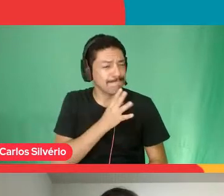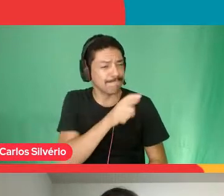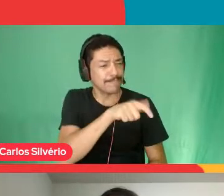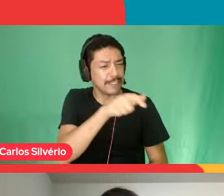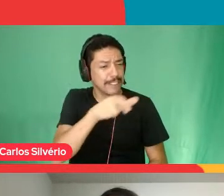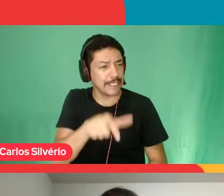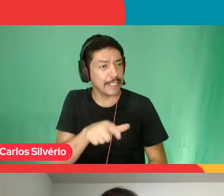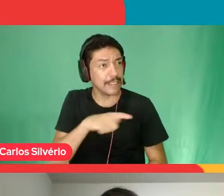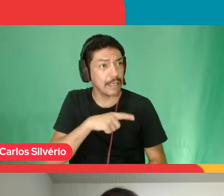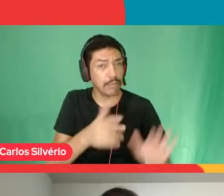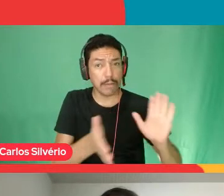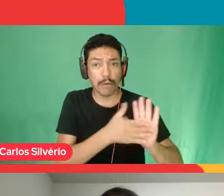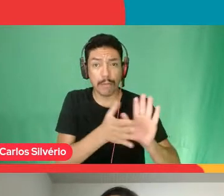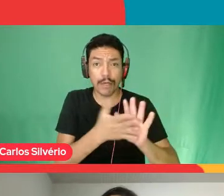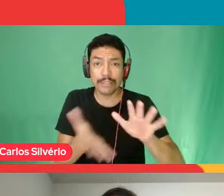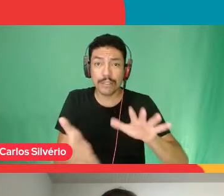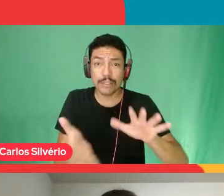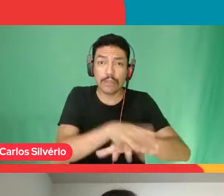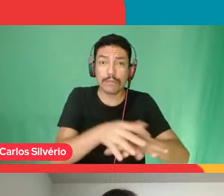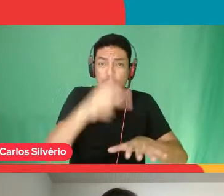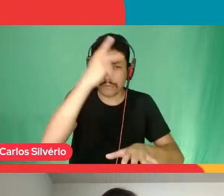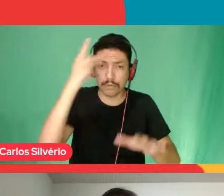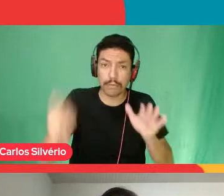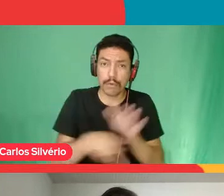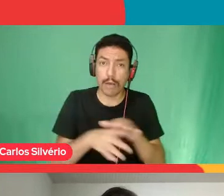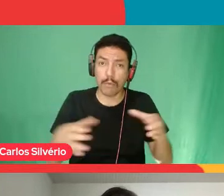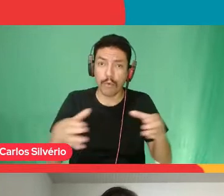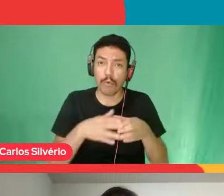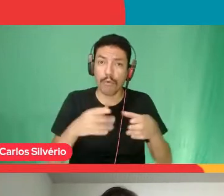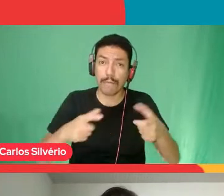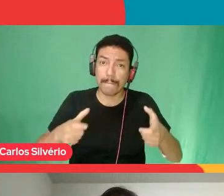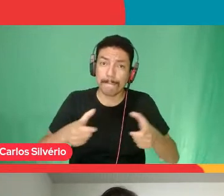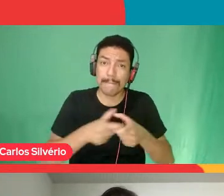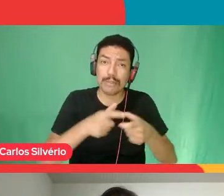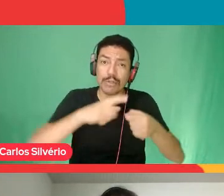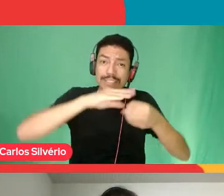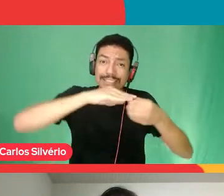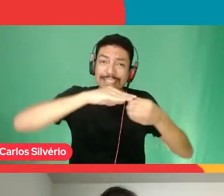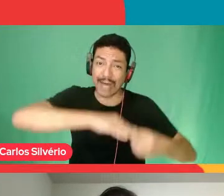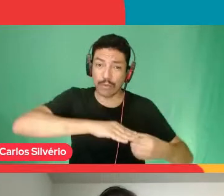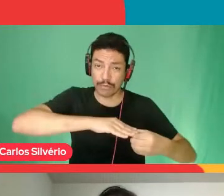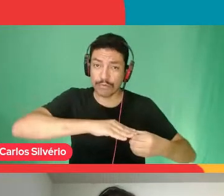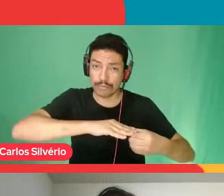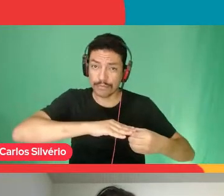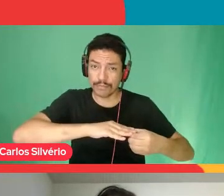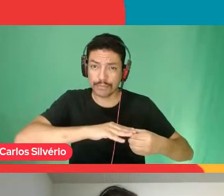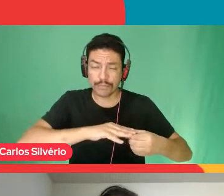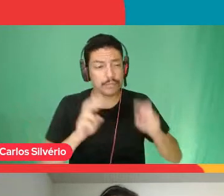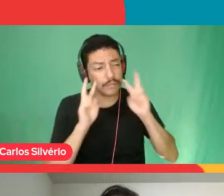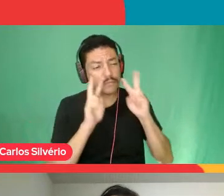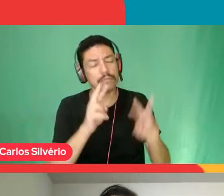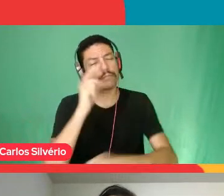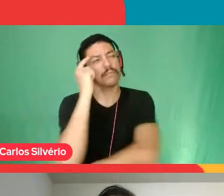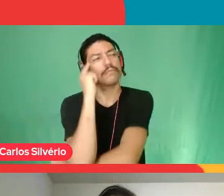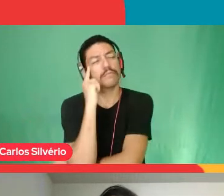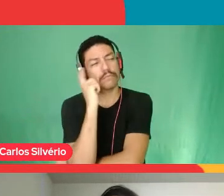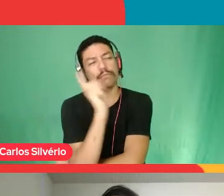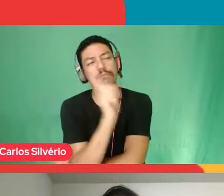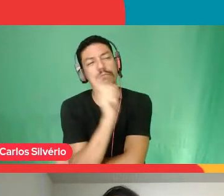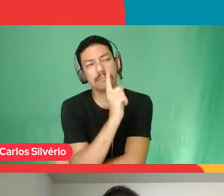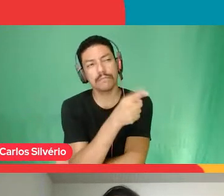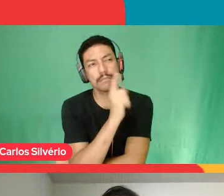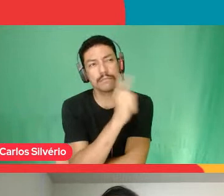proposta de incluir pessoas de grupos minorizados. E aí eu vi ali uma porta assim, de entrada